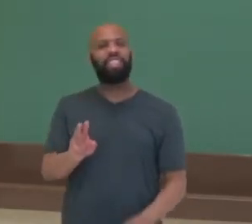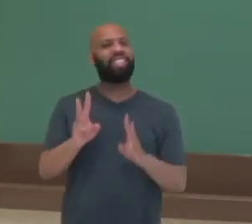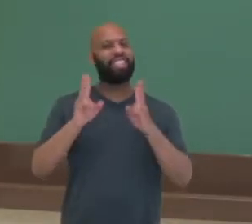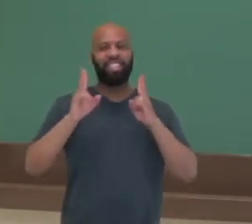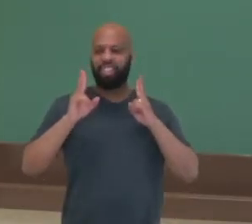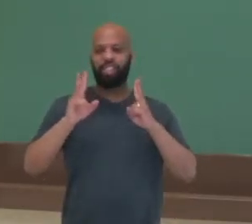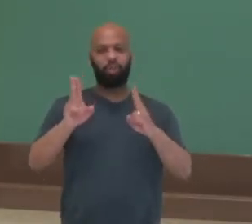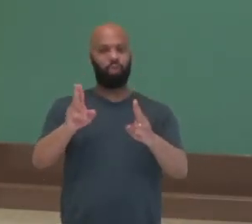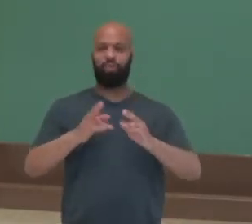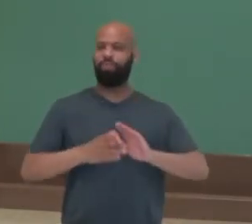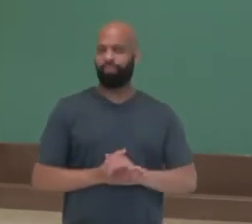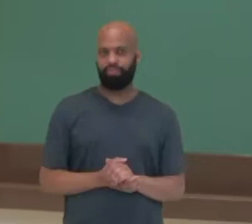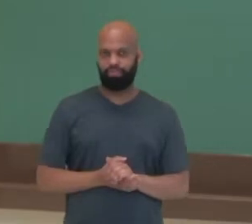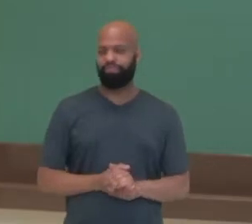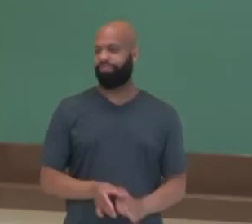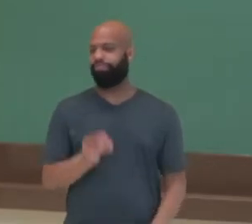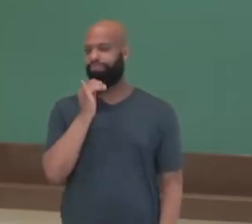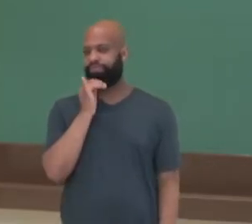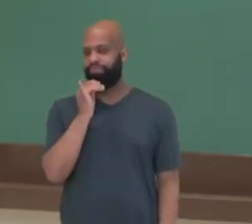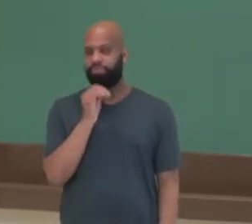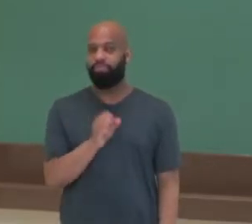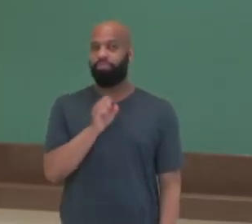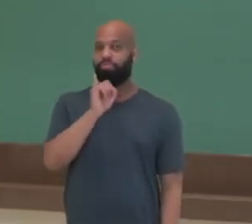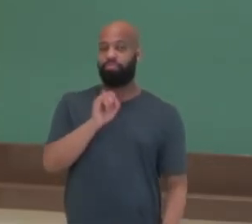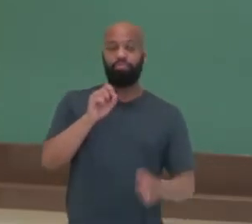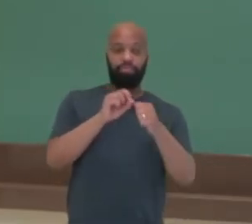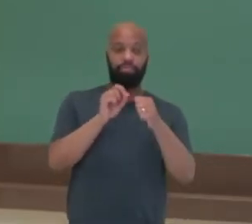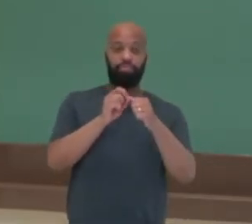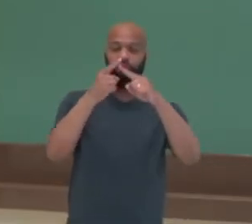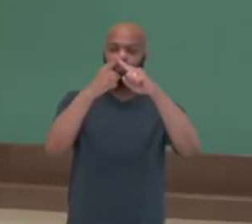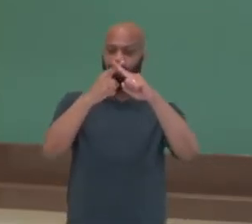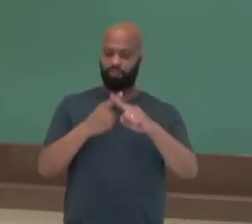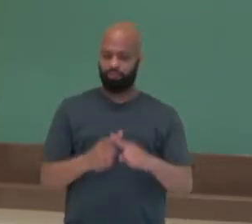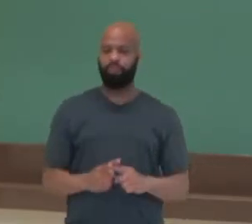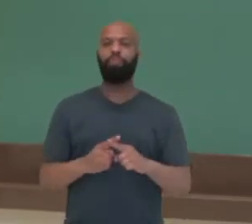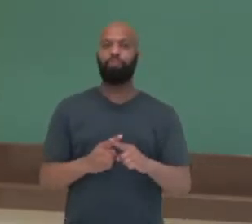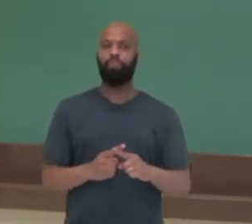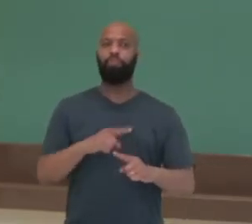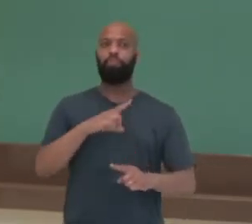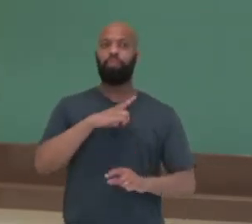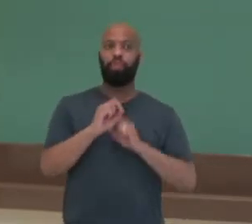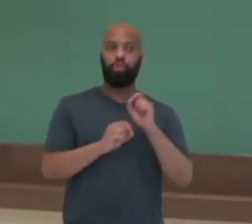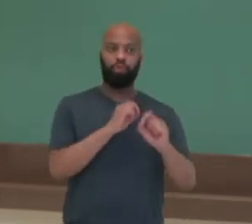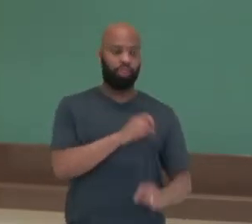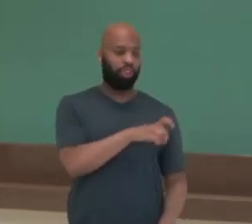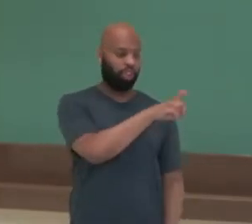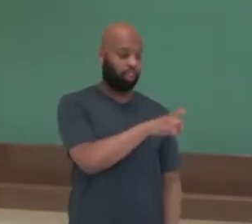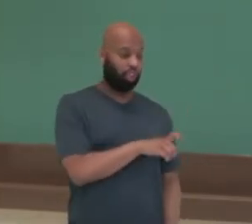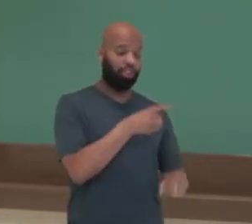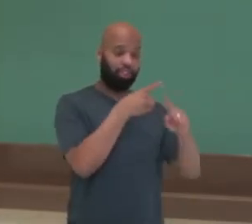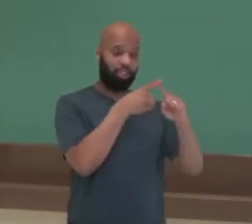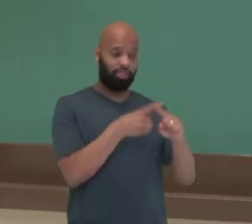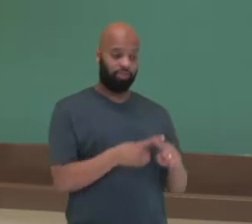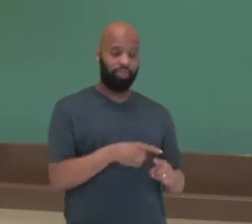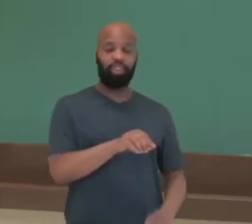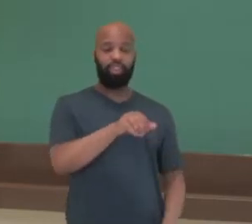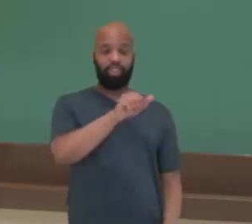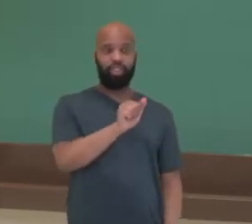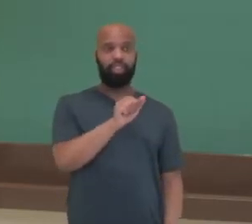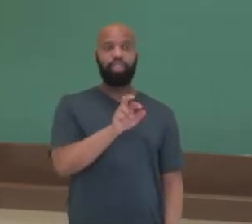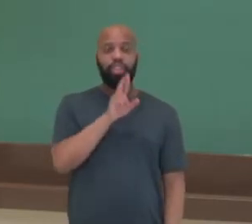resultado. Então vamos supor que ao fazer a multiplicação, o produto de x vezes a